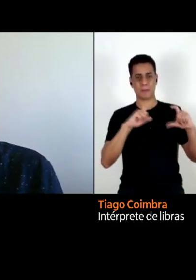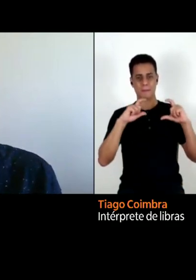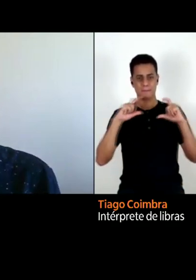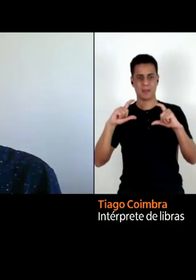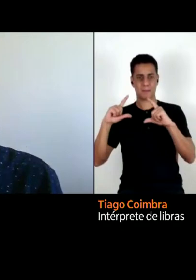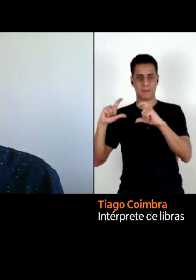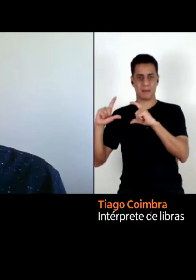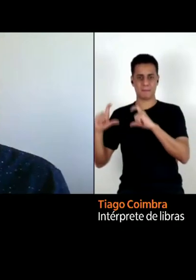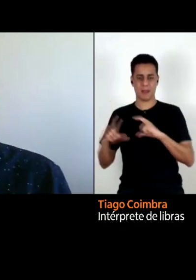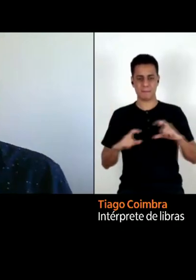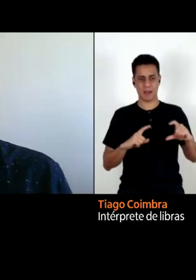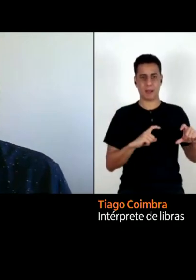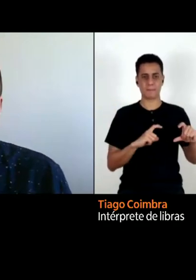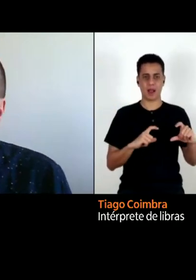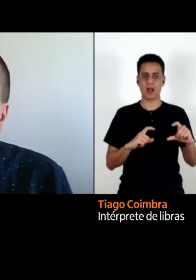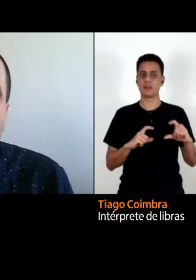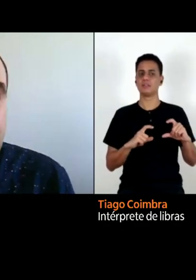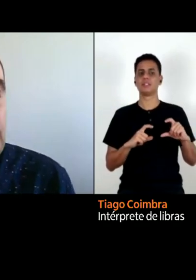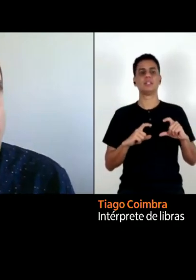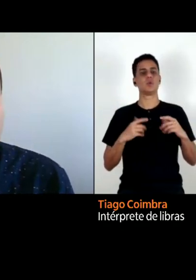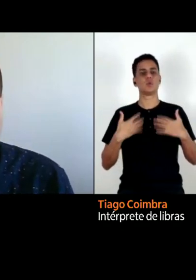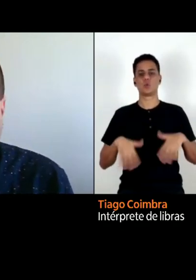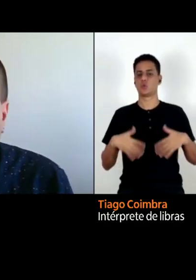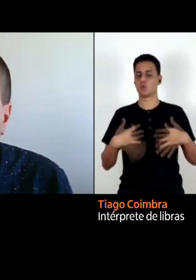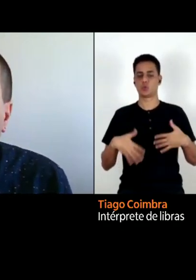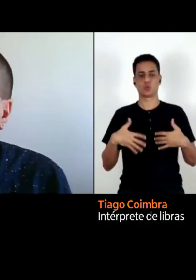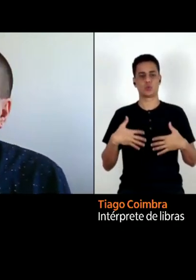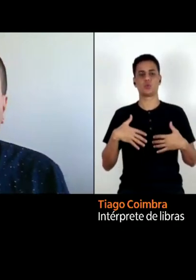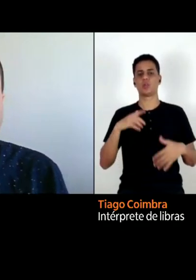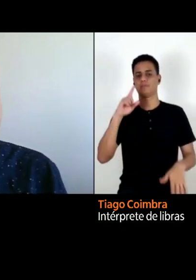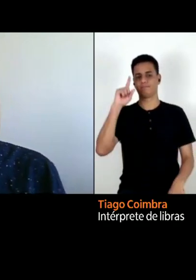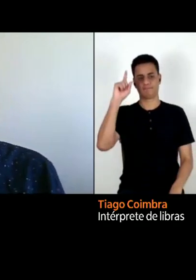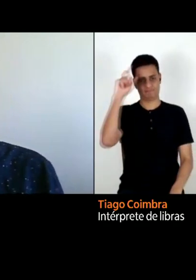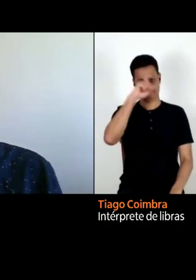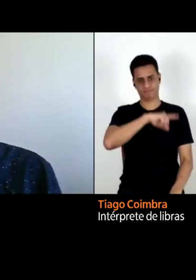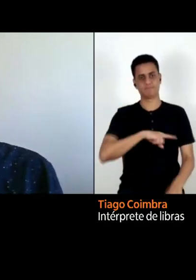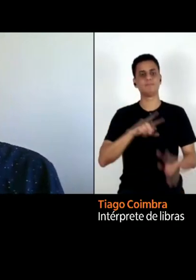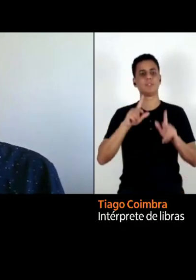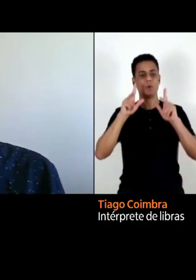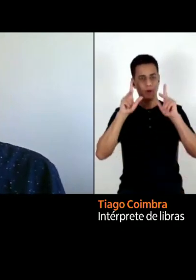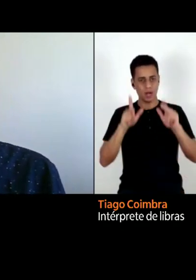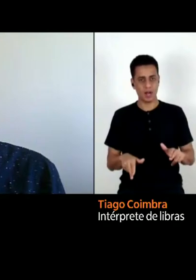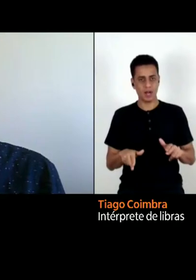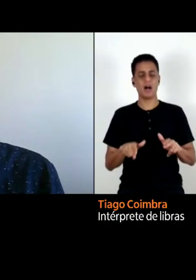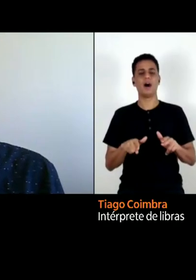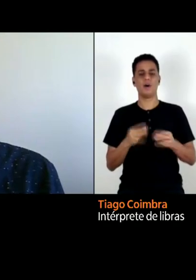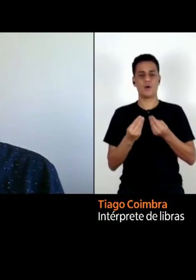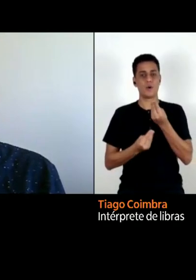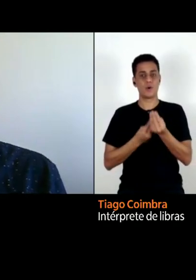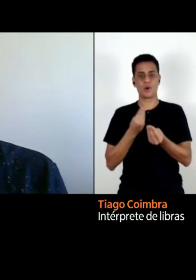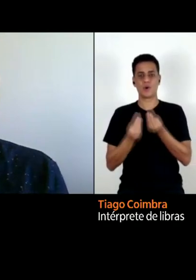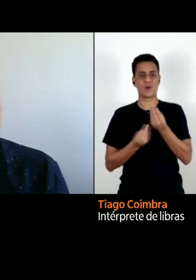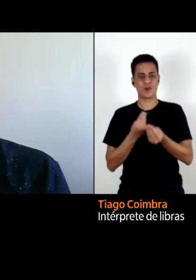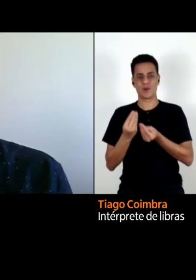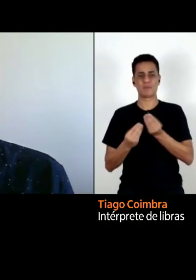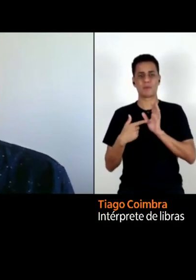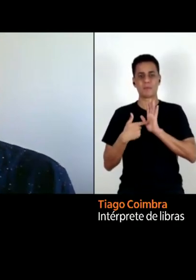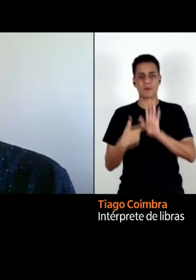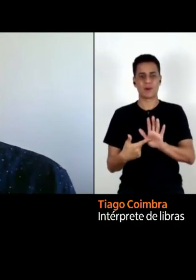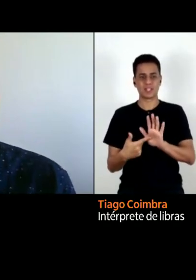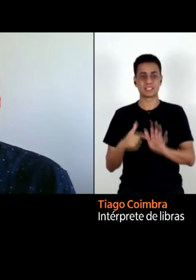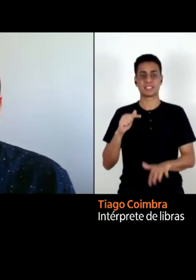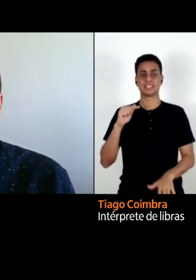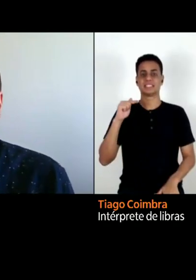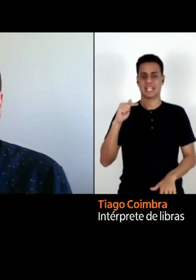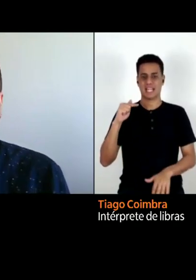uma temeridade do tamanho de um naufrágio sob a tormenta de sete mares. Mas entre